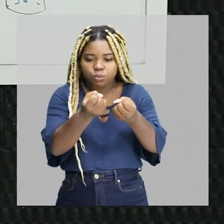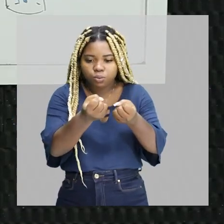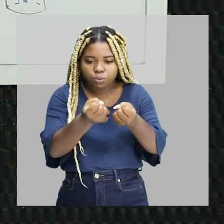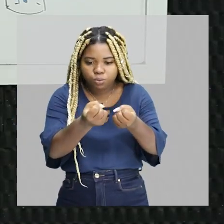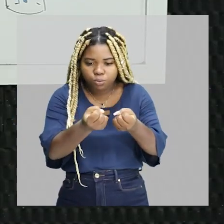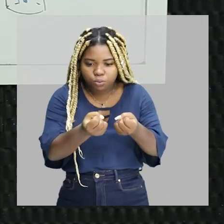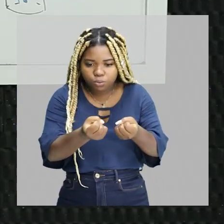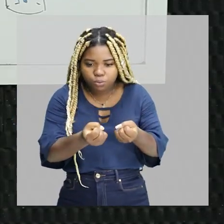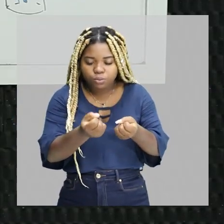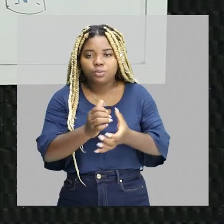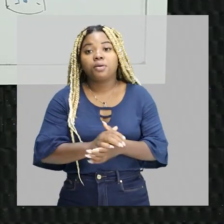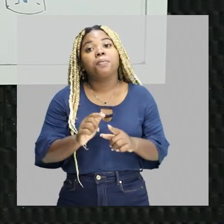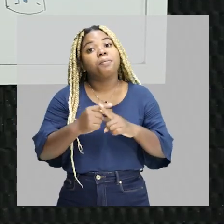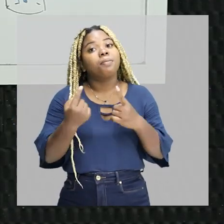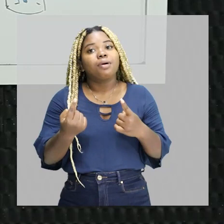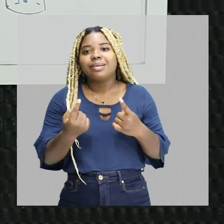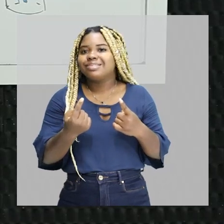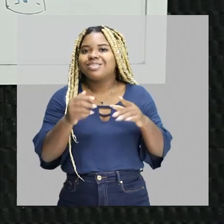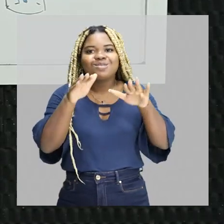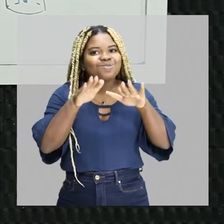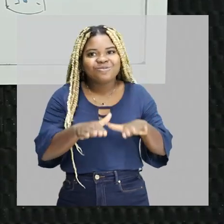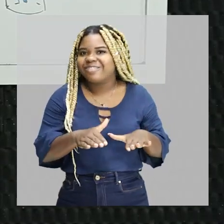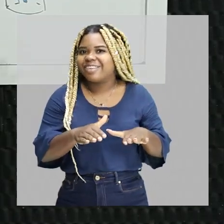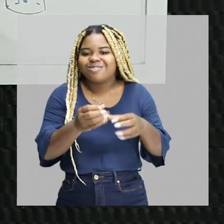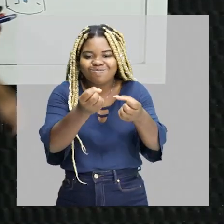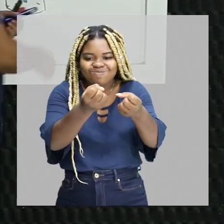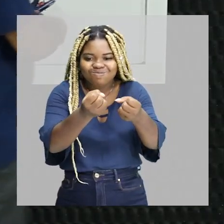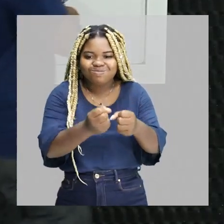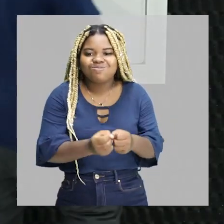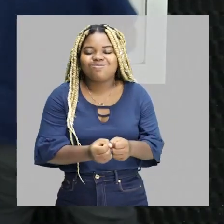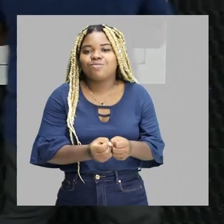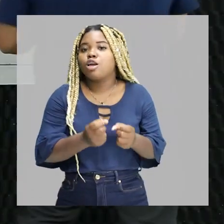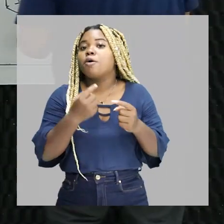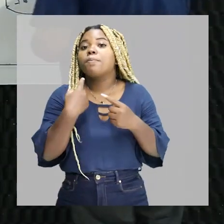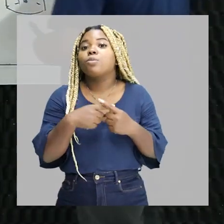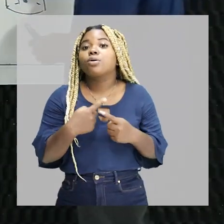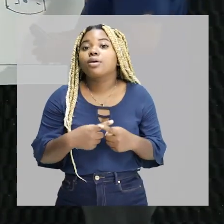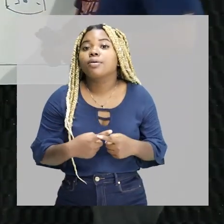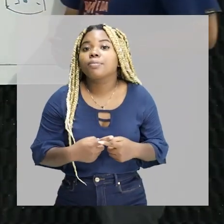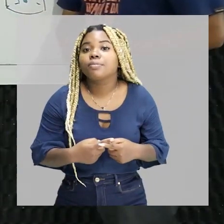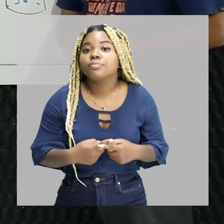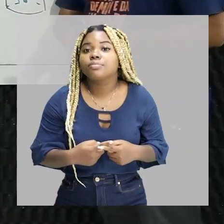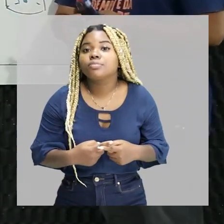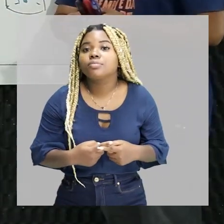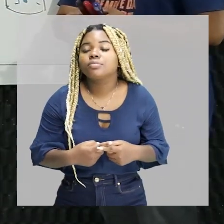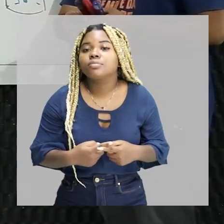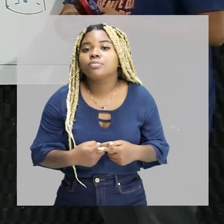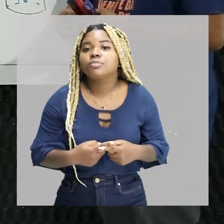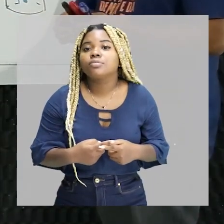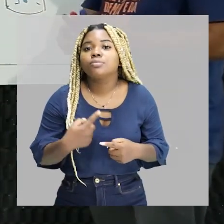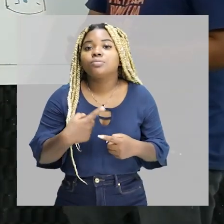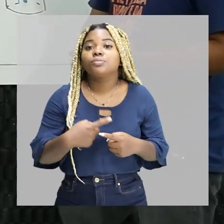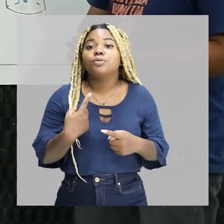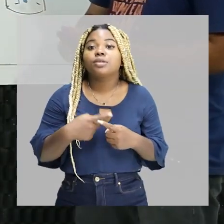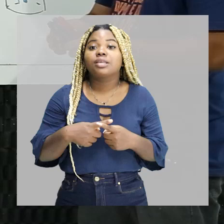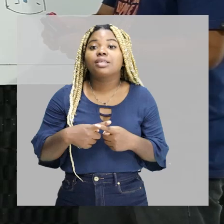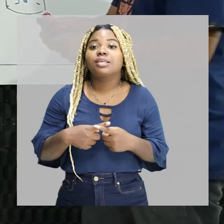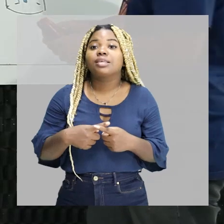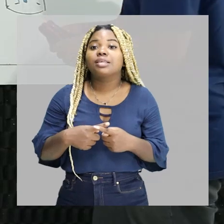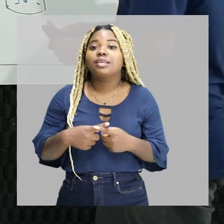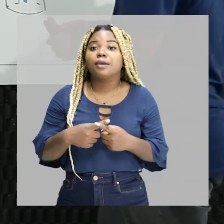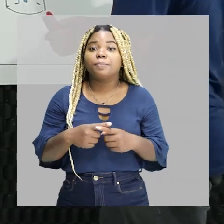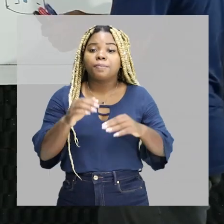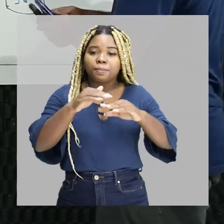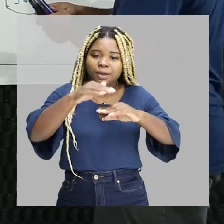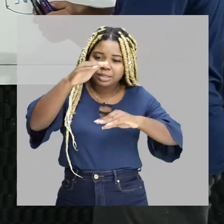descer. Ele não desce. Porque em contrapartida, para cima nós vamos ter a ação de uma